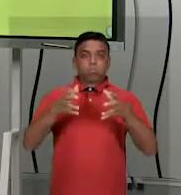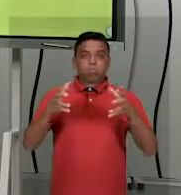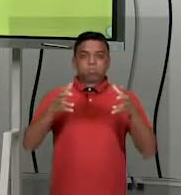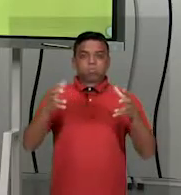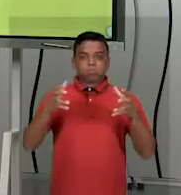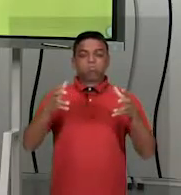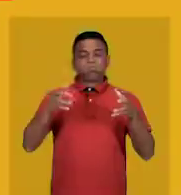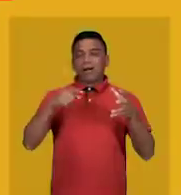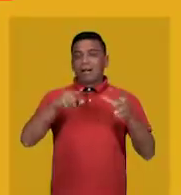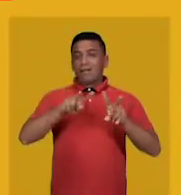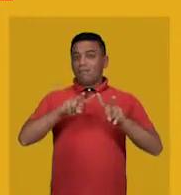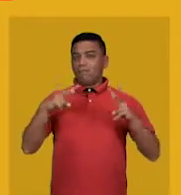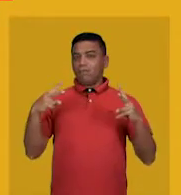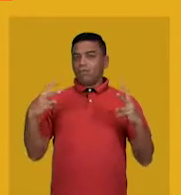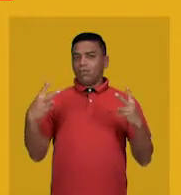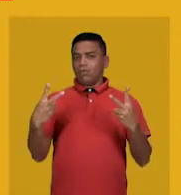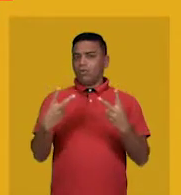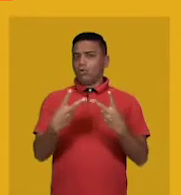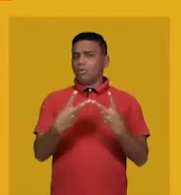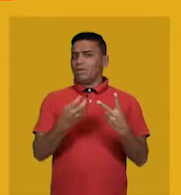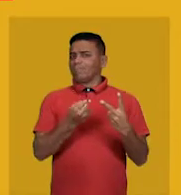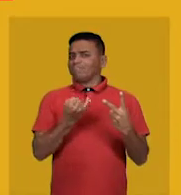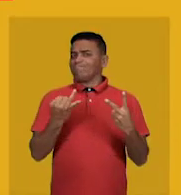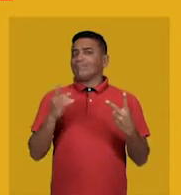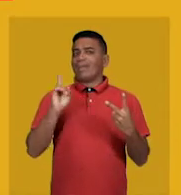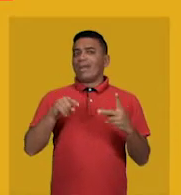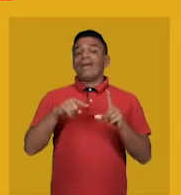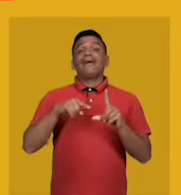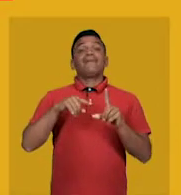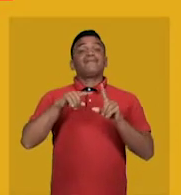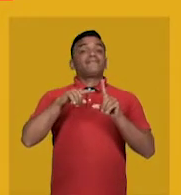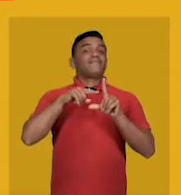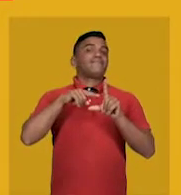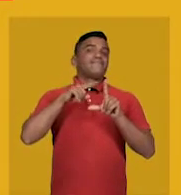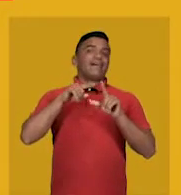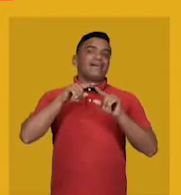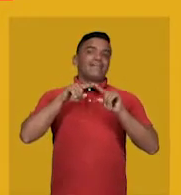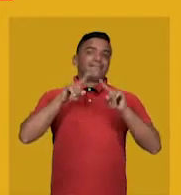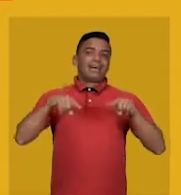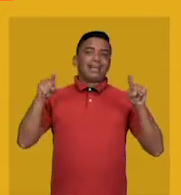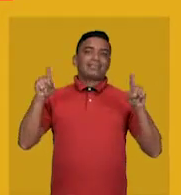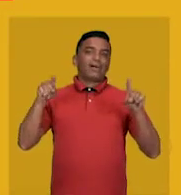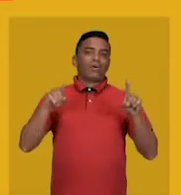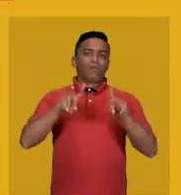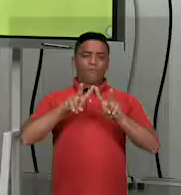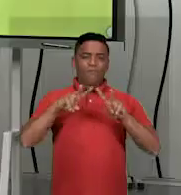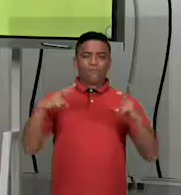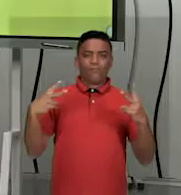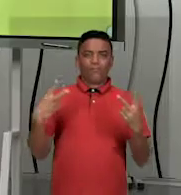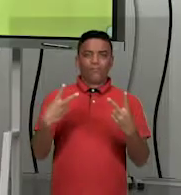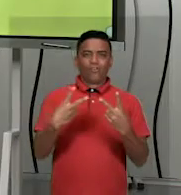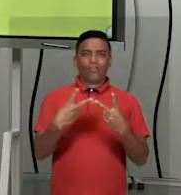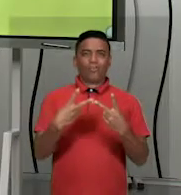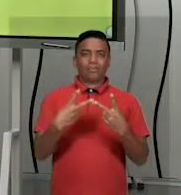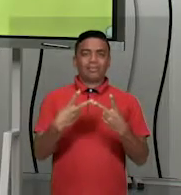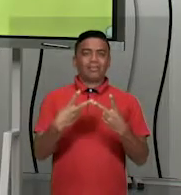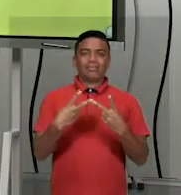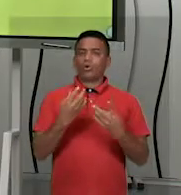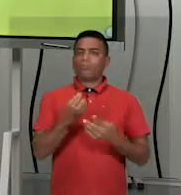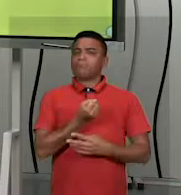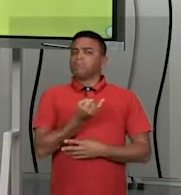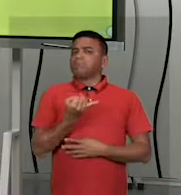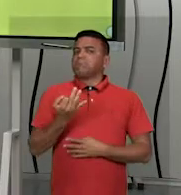de volume, a gente chama de variação de volume, né? E ela é medida através